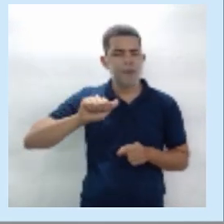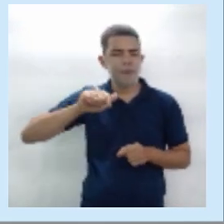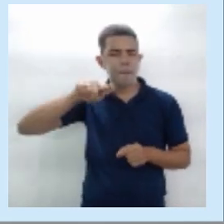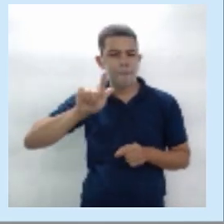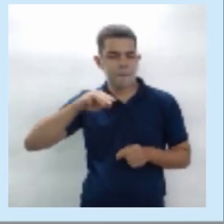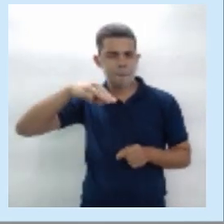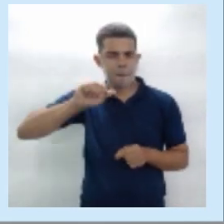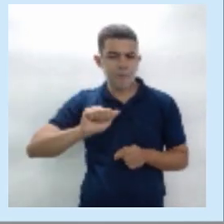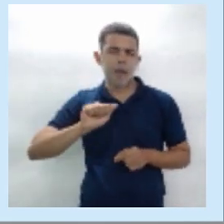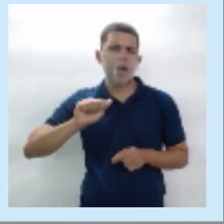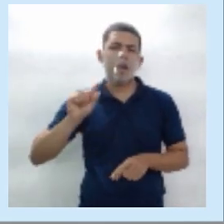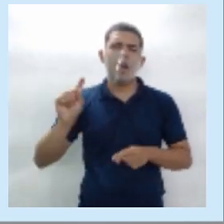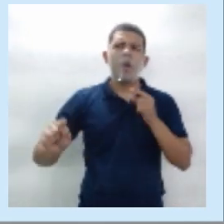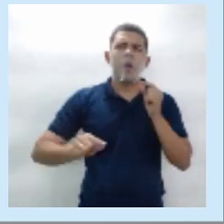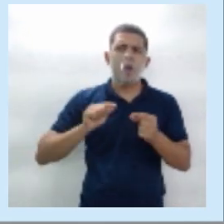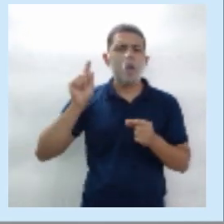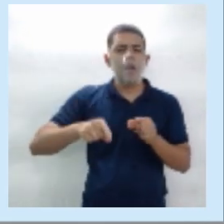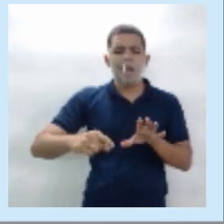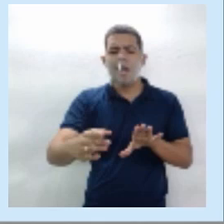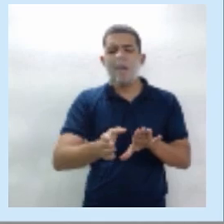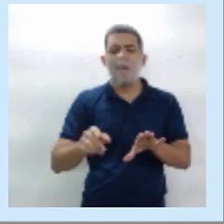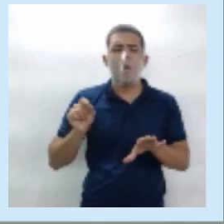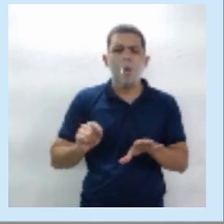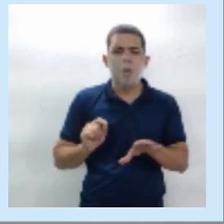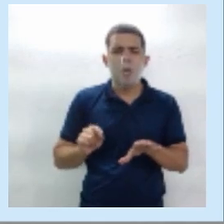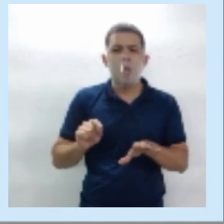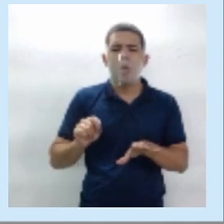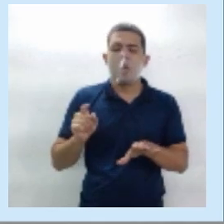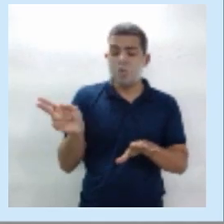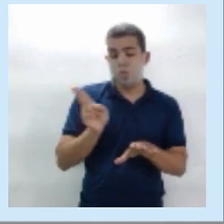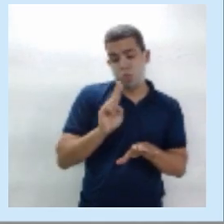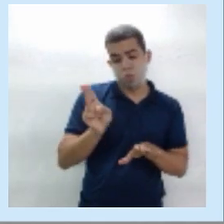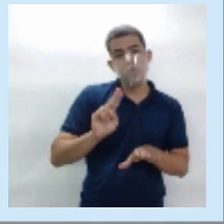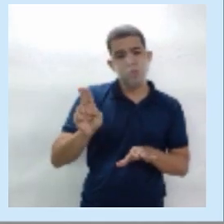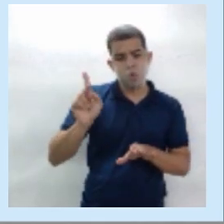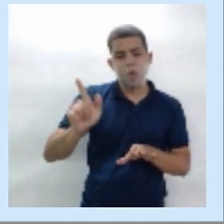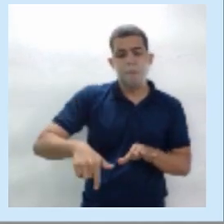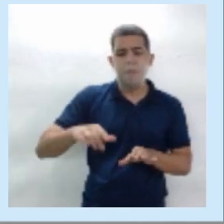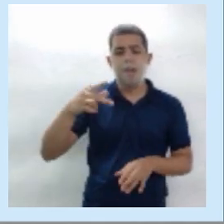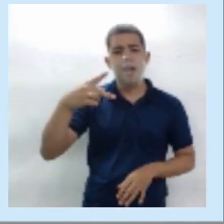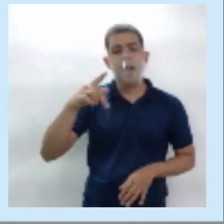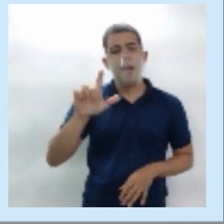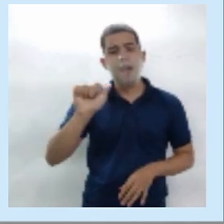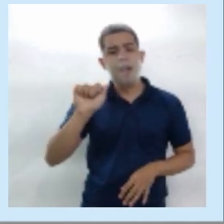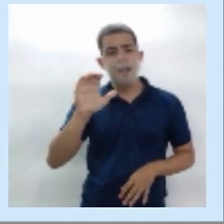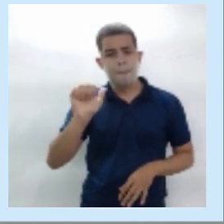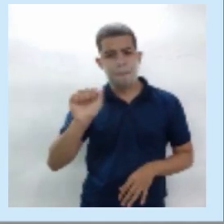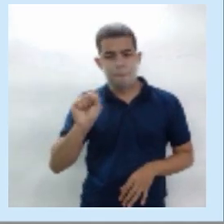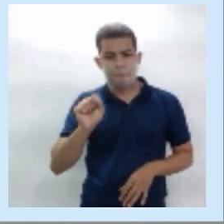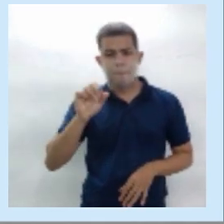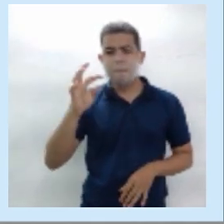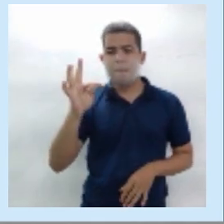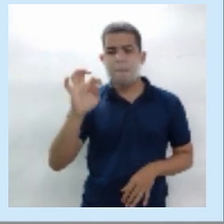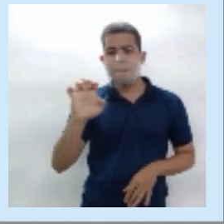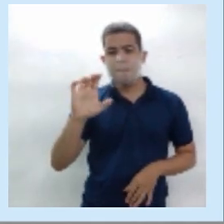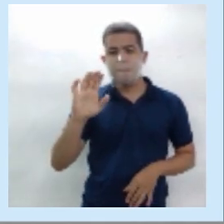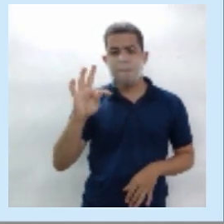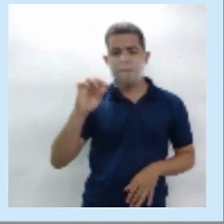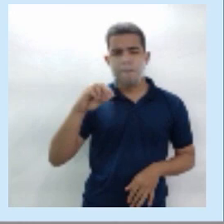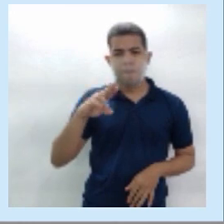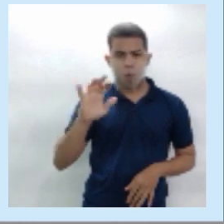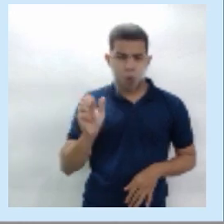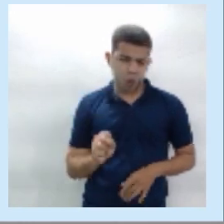são justamente essas fendas que a gente chama de placas tectônicas. E essas placas